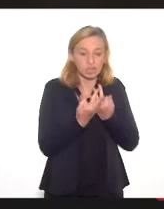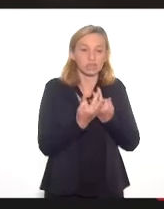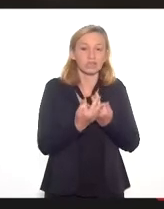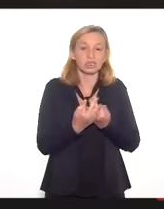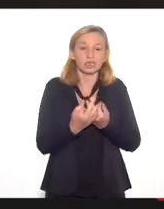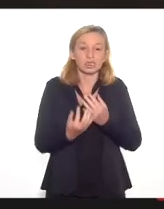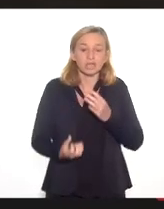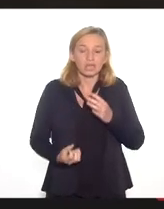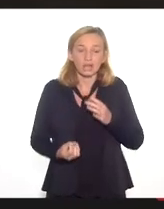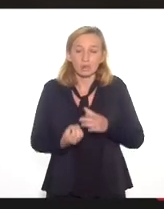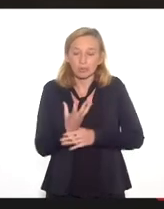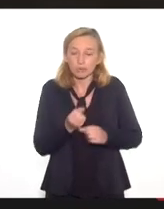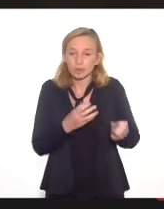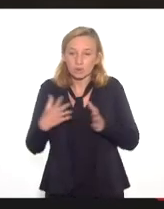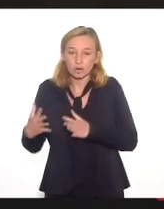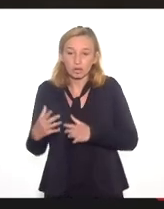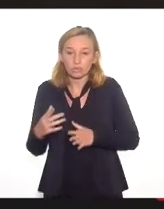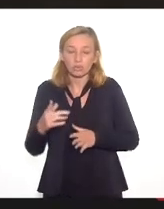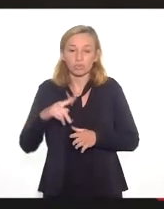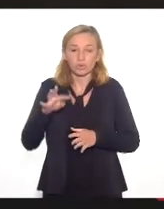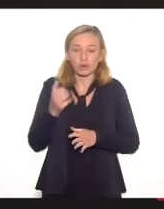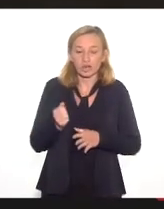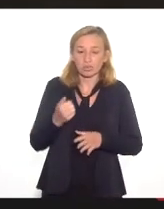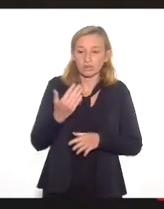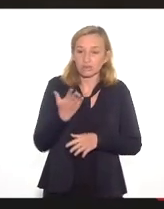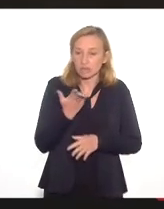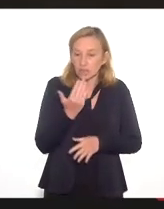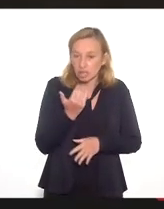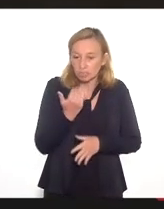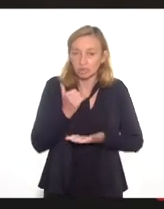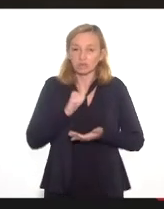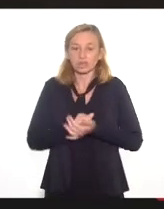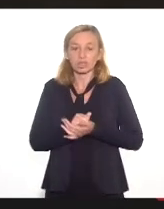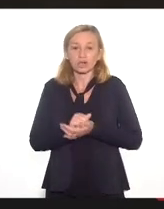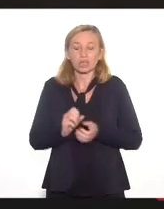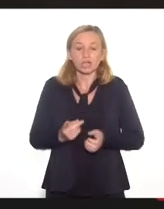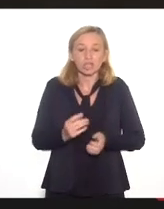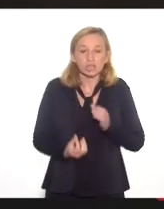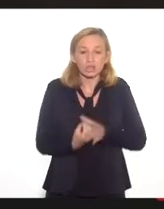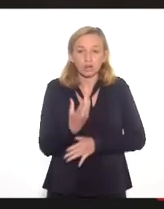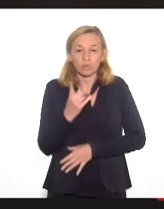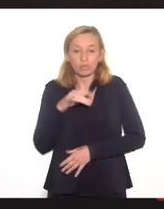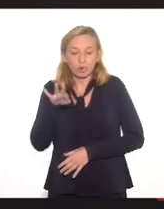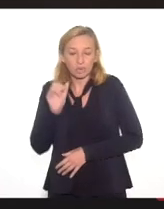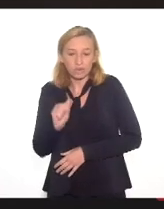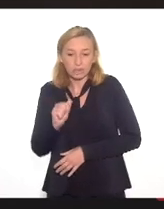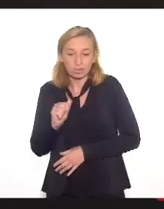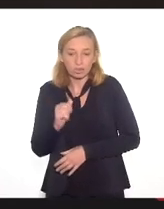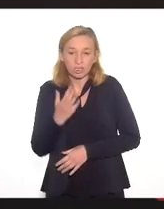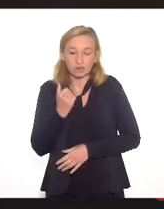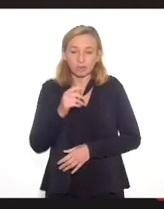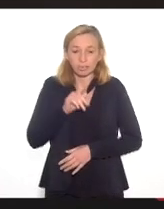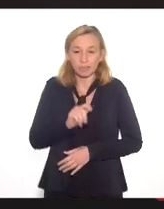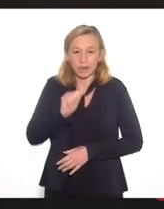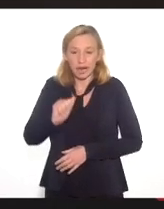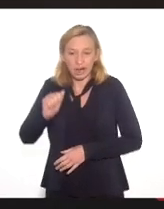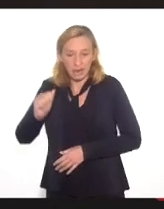ampliou o PNAE o Programa Nacional de Aquisição de Alimentos criou o Programa de Aquisição de Alimentos o PAA